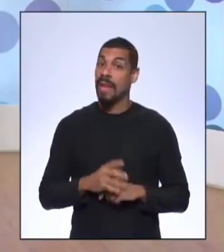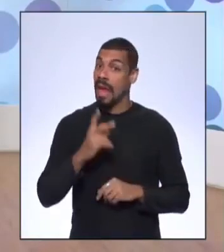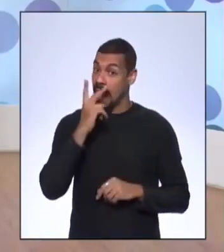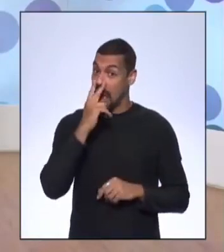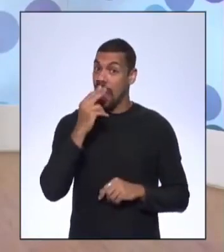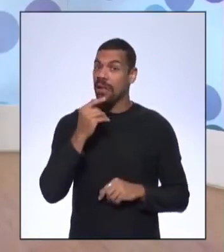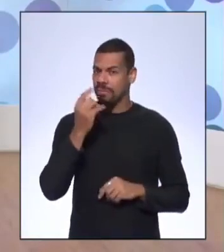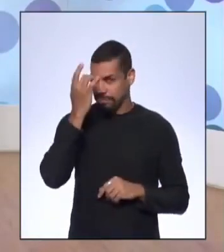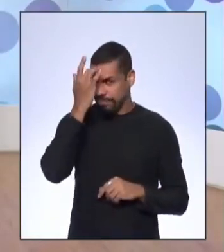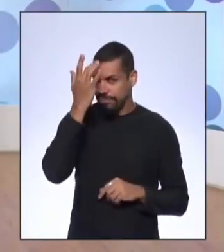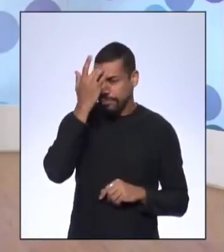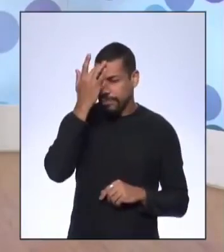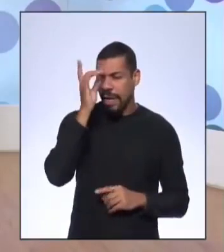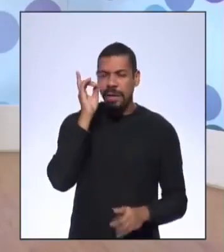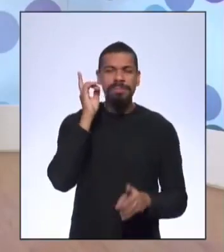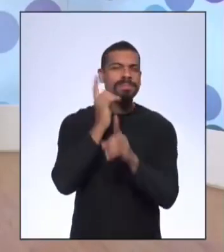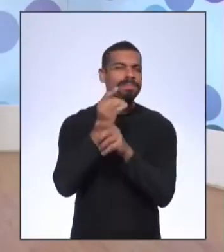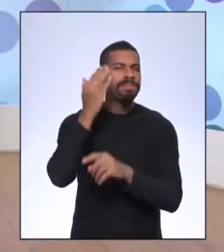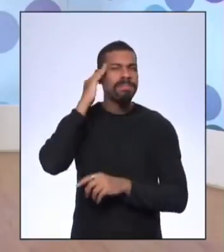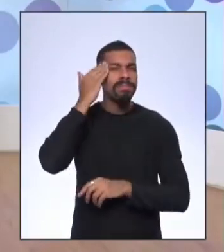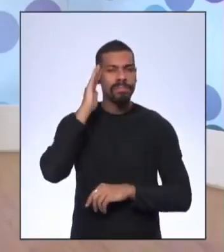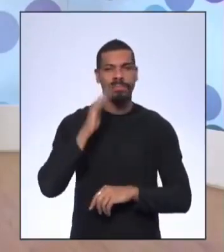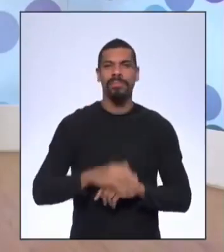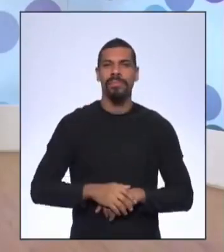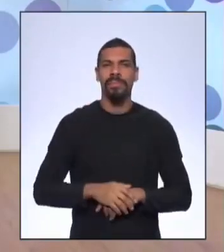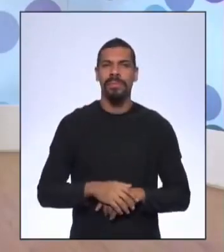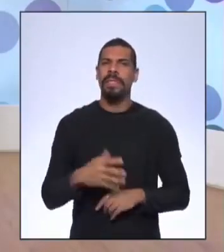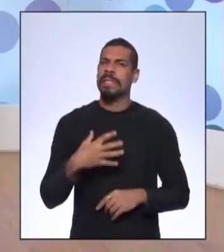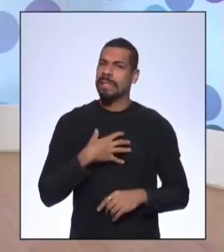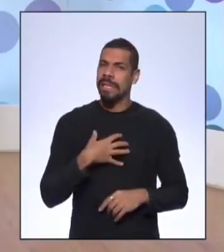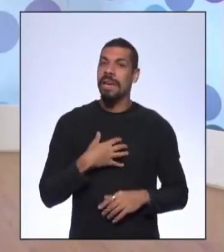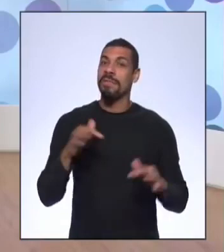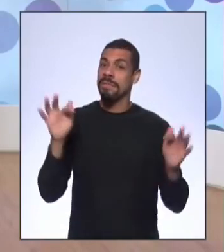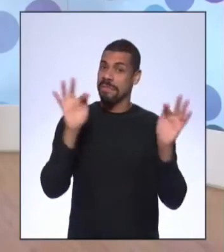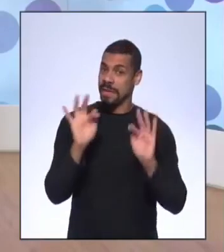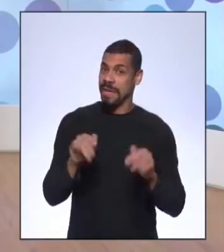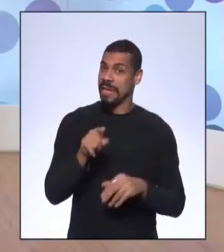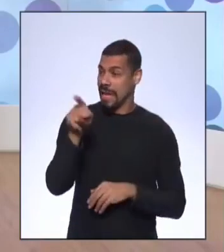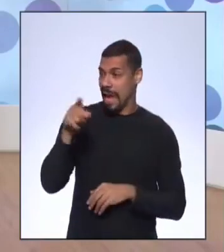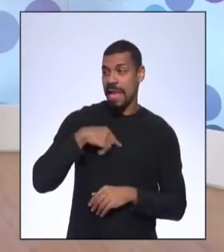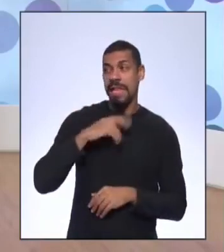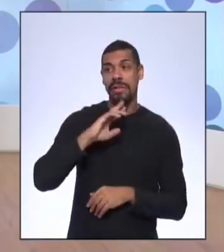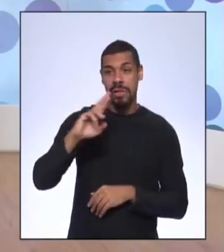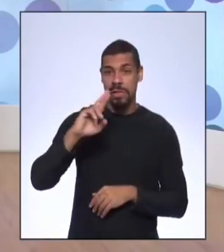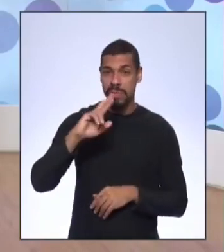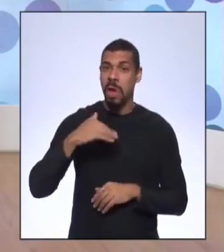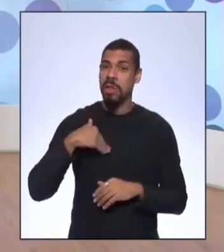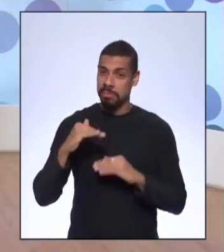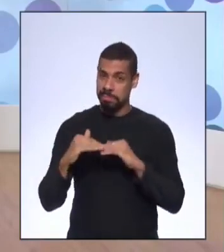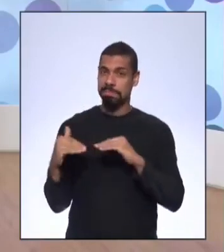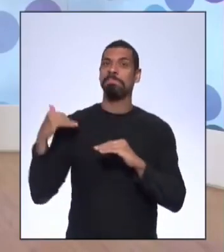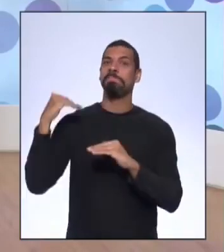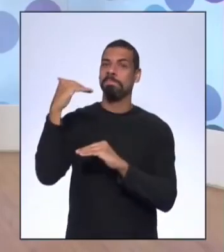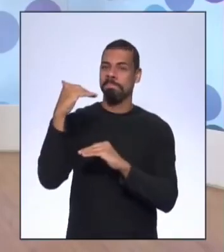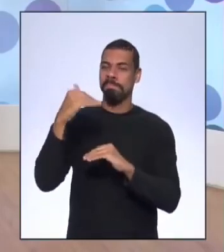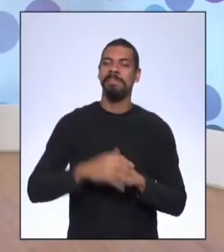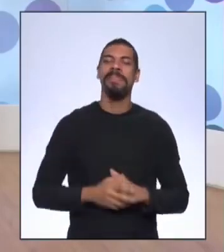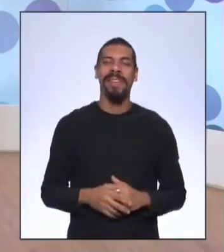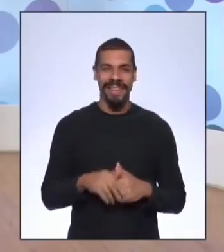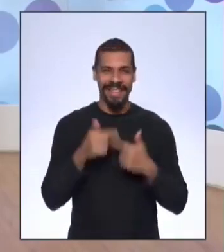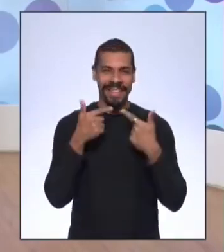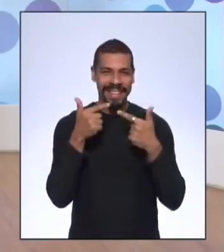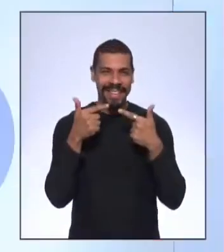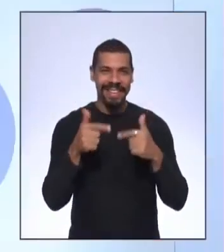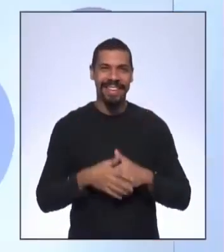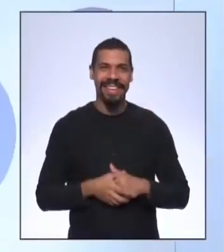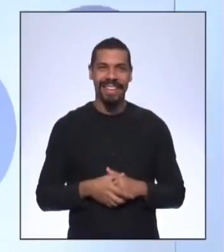ficou bem fácil essa compreensão e confesso que eu fiquei feliz que na sua resposta você falou que eu ganhei o dobro, tá, gente? Ele tentou